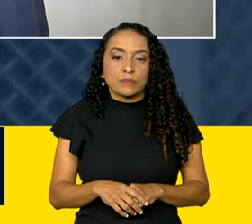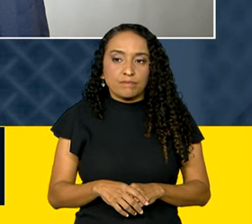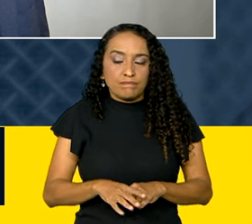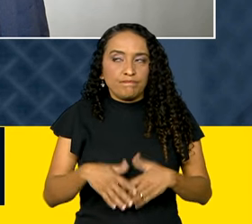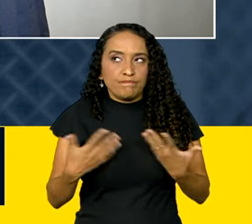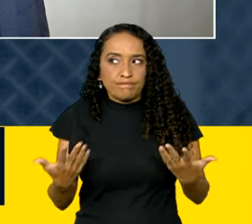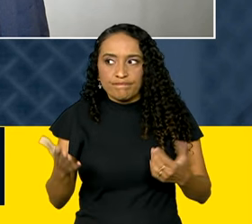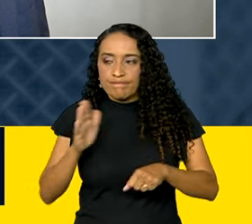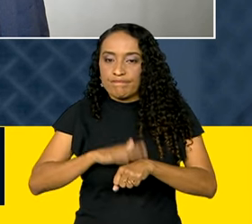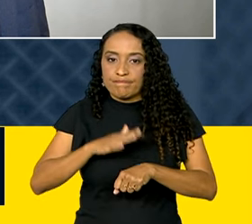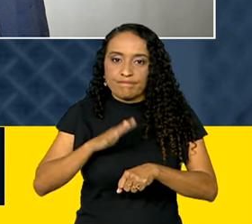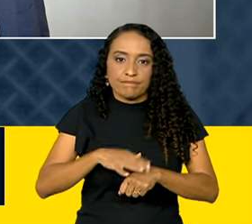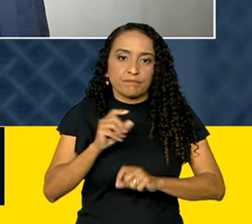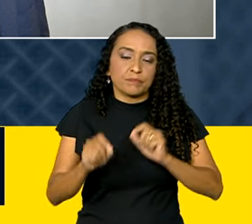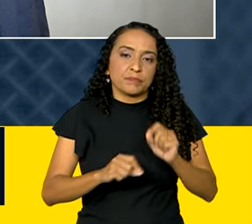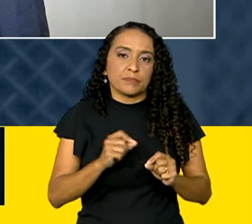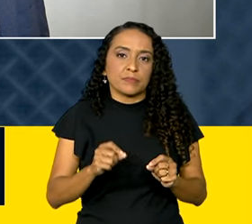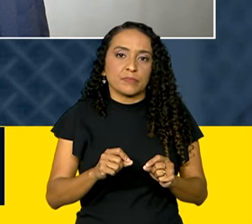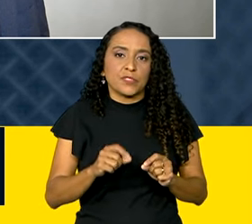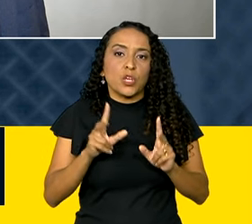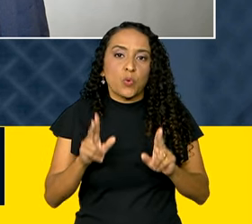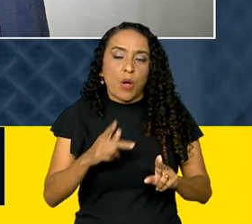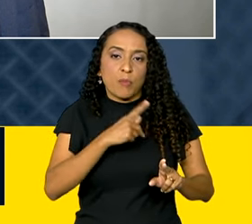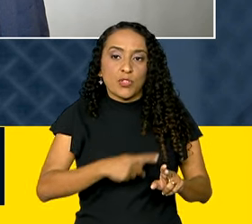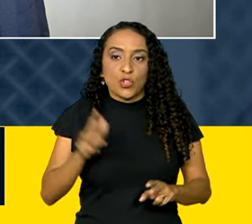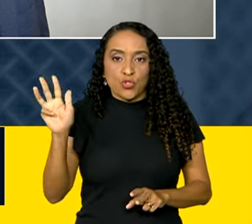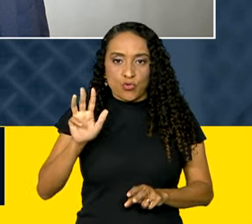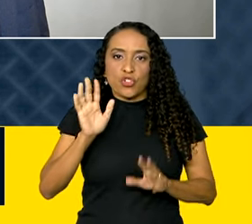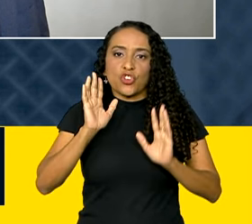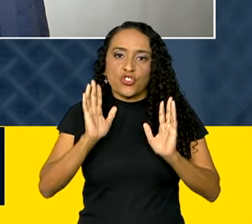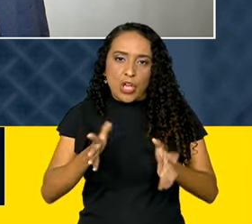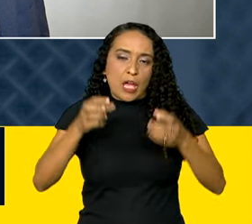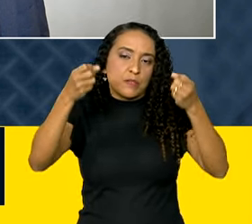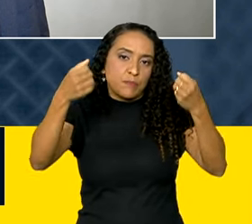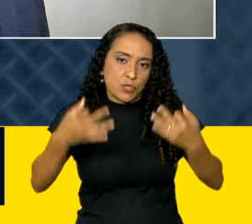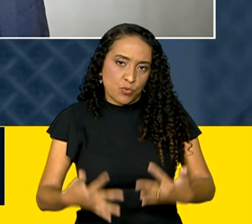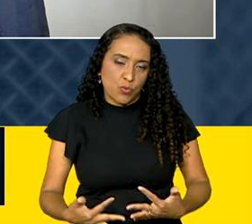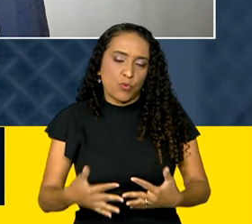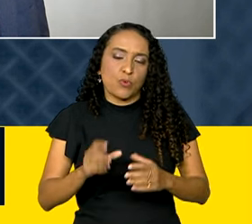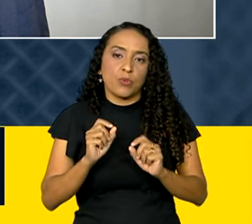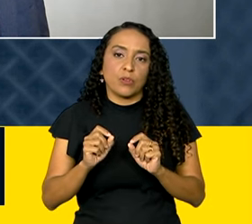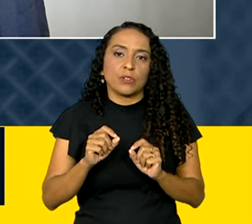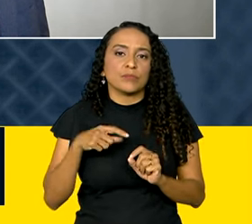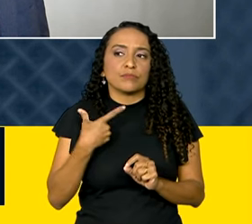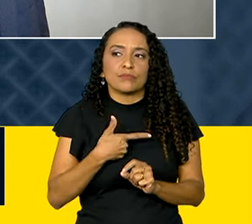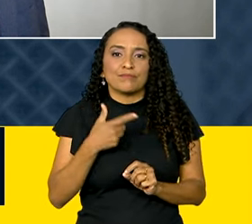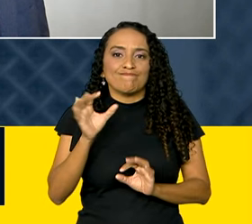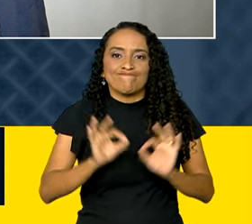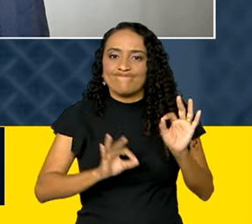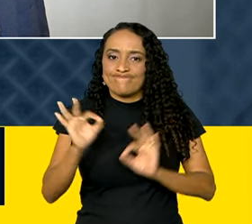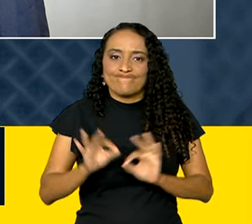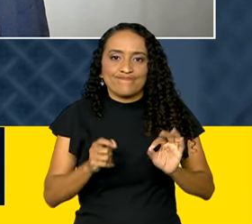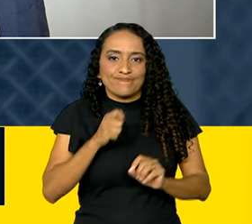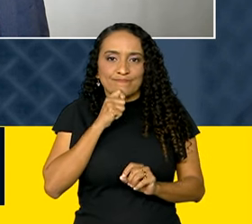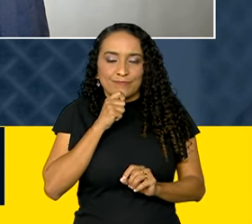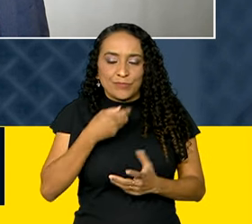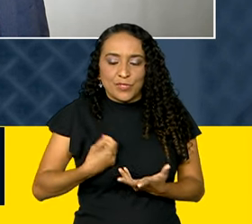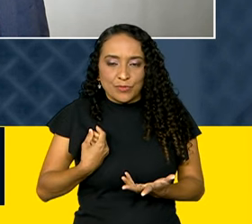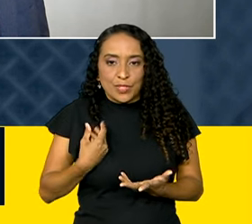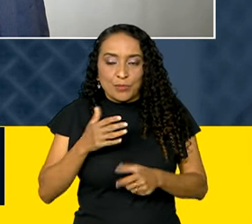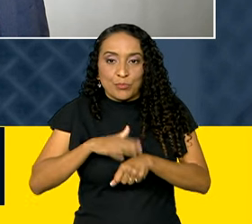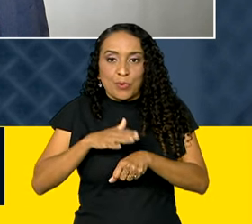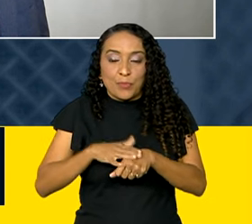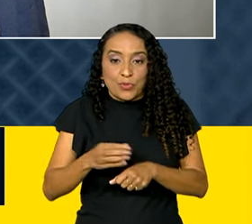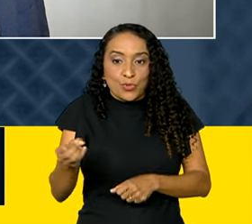uma situação que, como o presidente Lula propriamente colocou, né, a gente não está preparado para viver. É uma situação